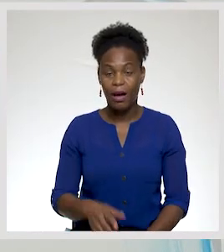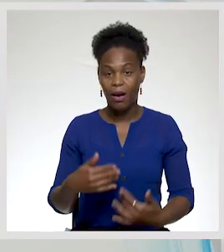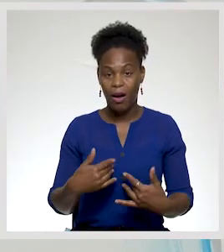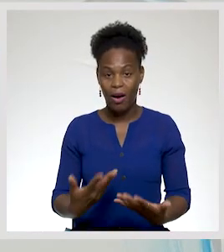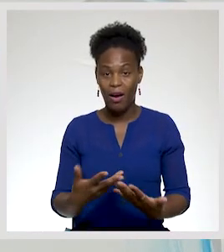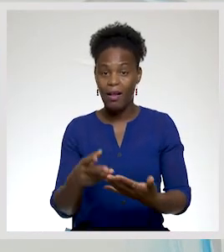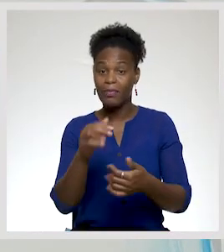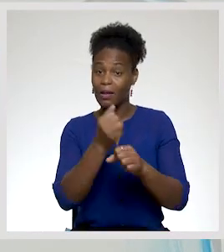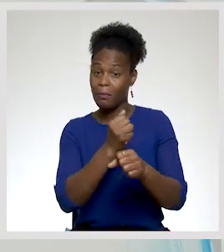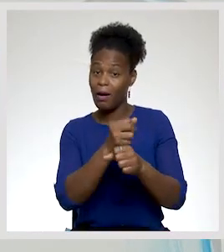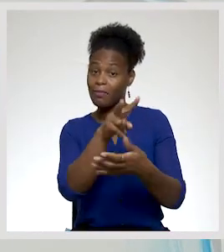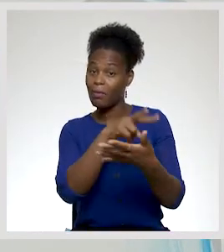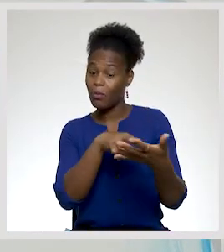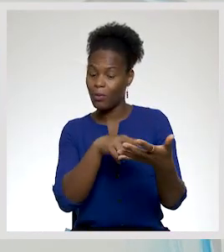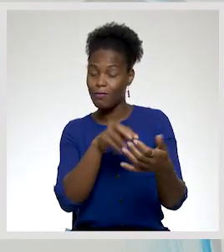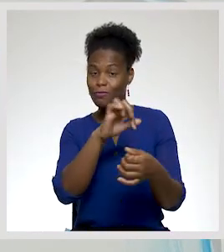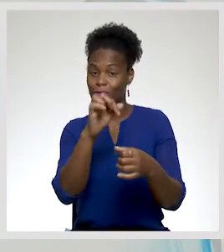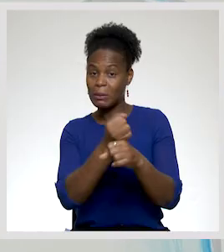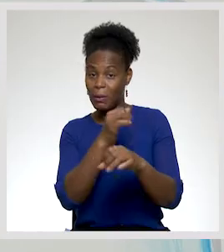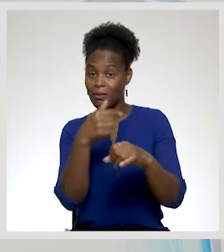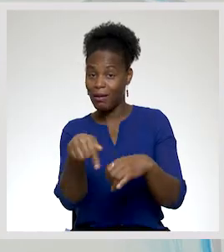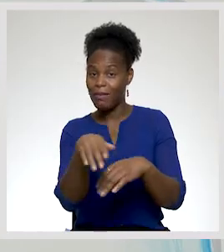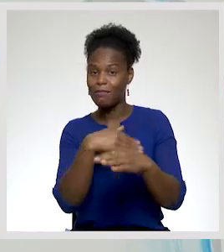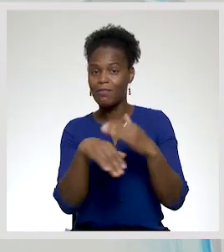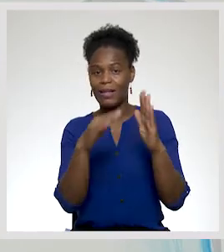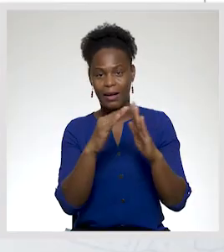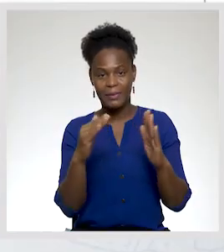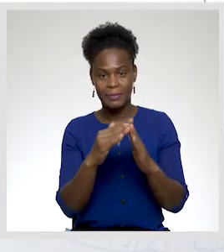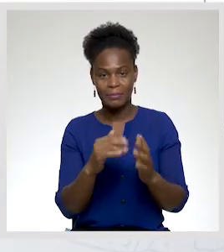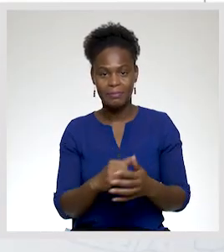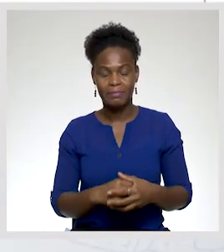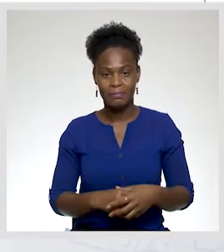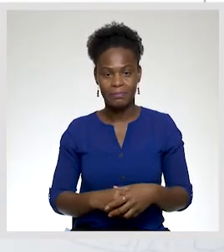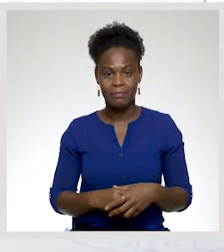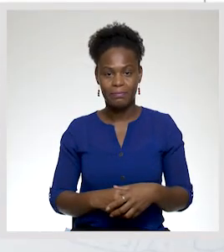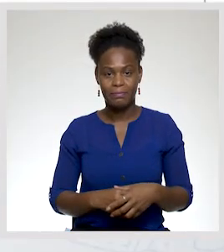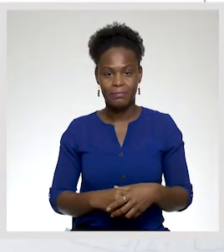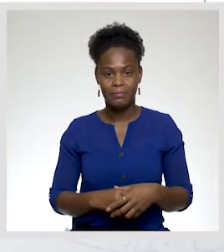E eu vou ler o trabalho que vocês terão de fazer em casa. Vamos lá?